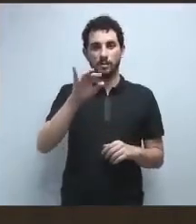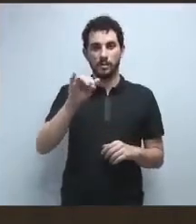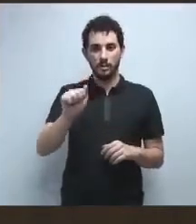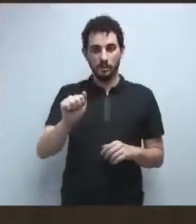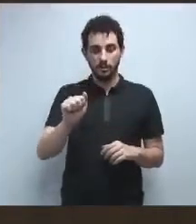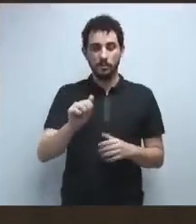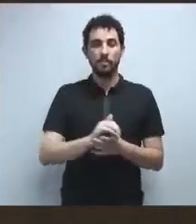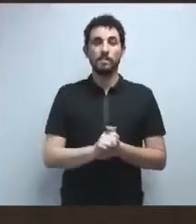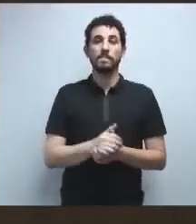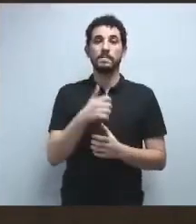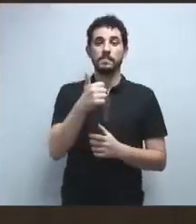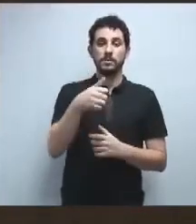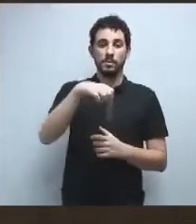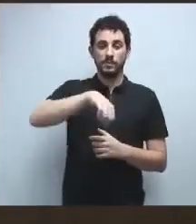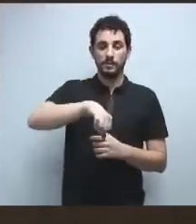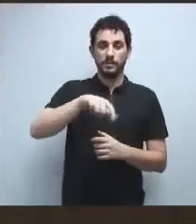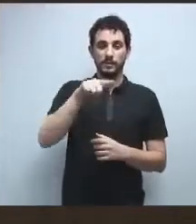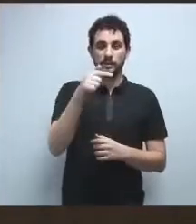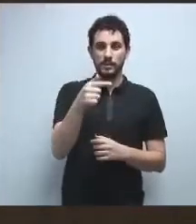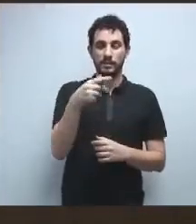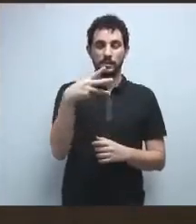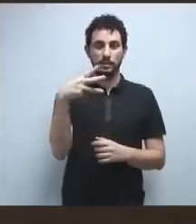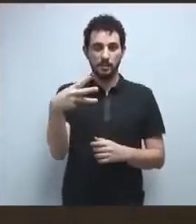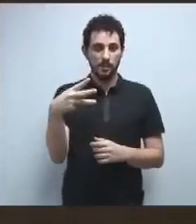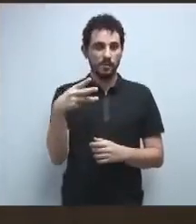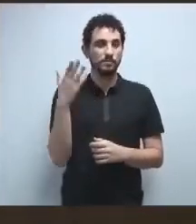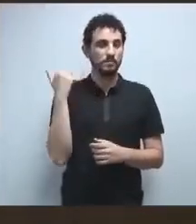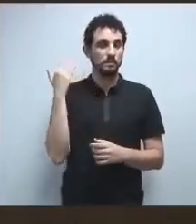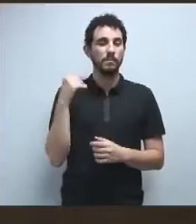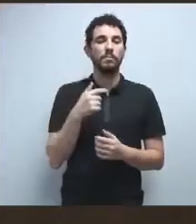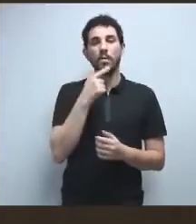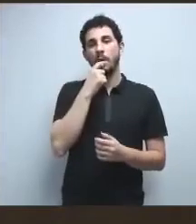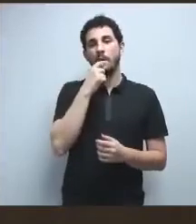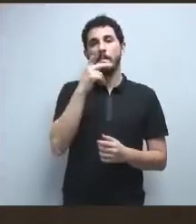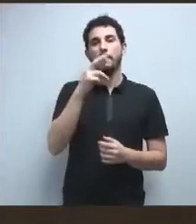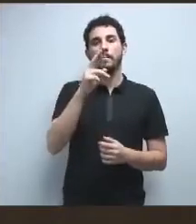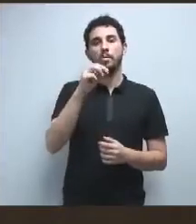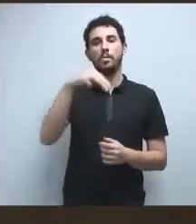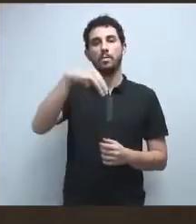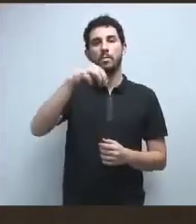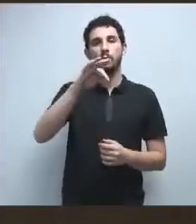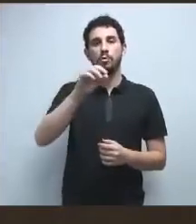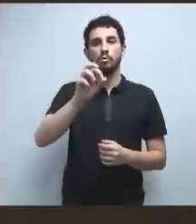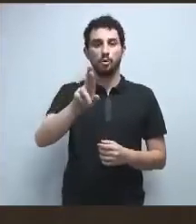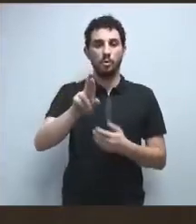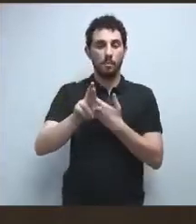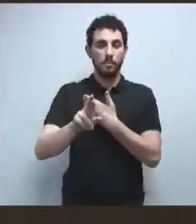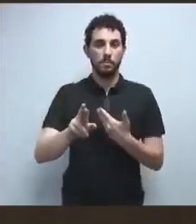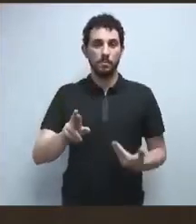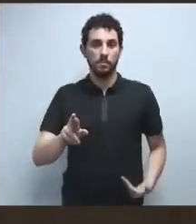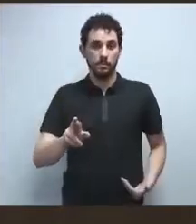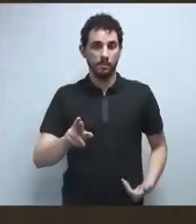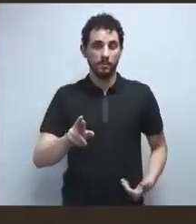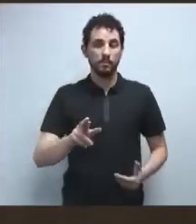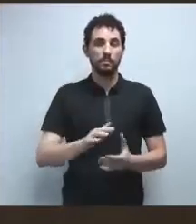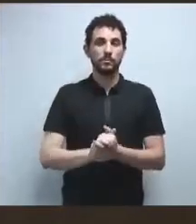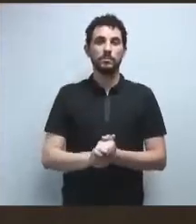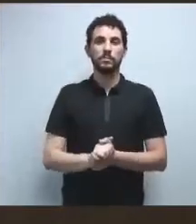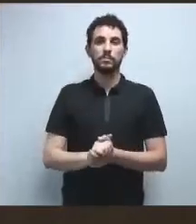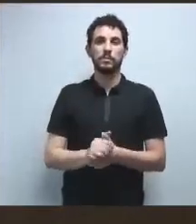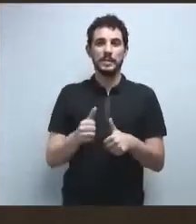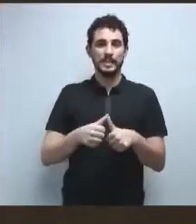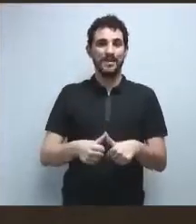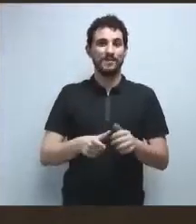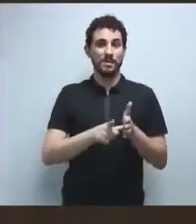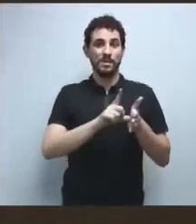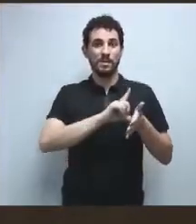1973 é o promotor público que era dona da denominação que existia